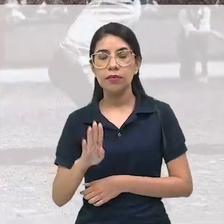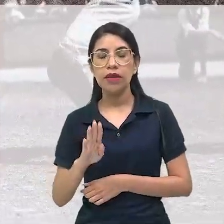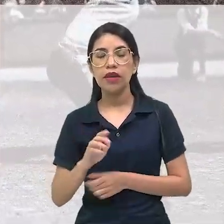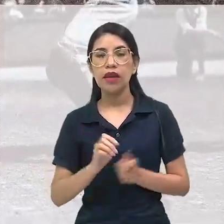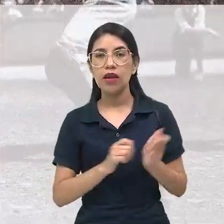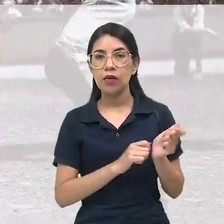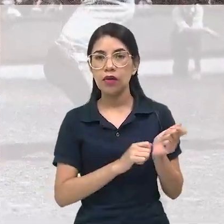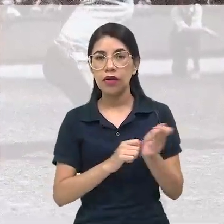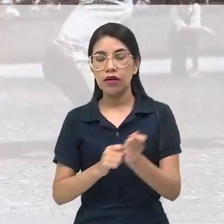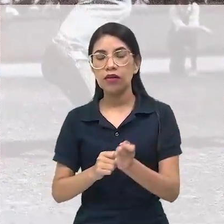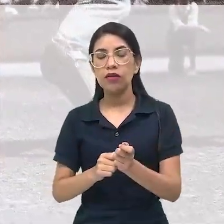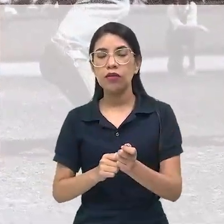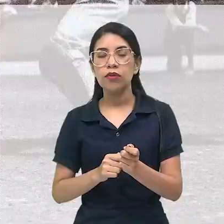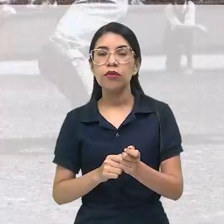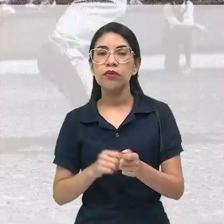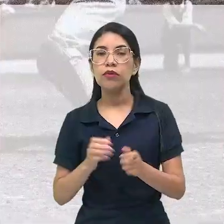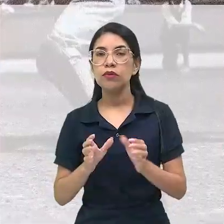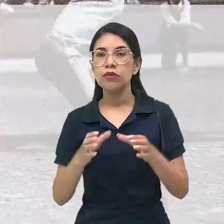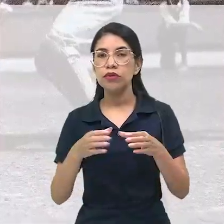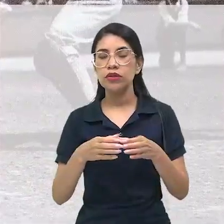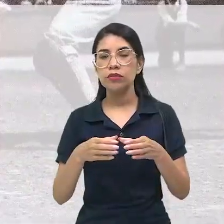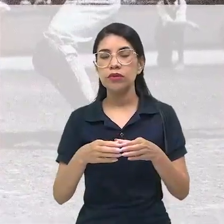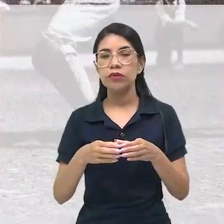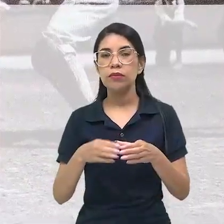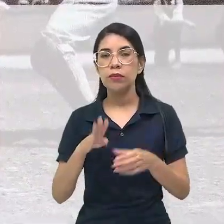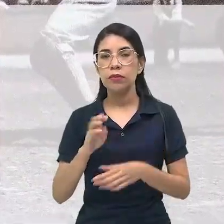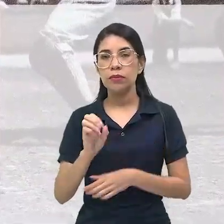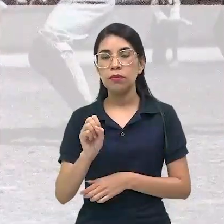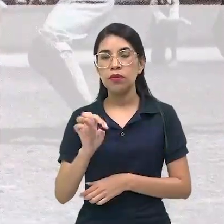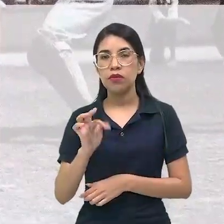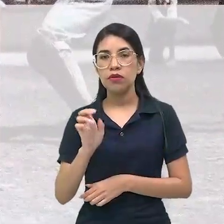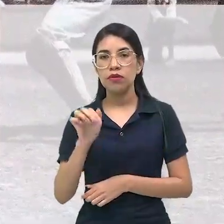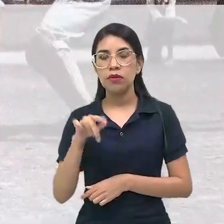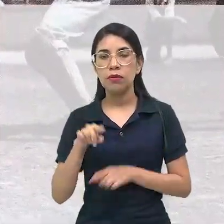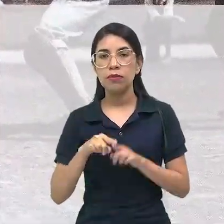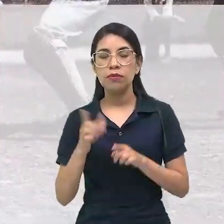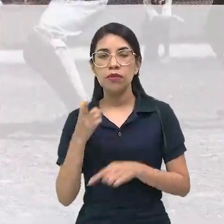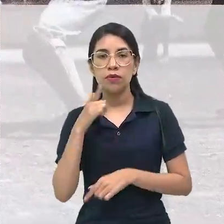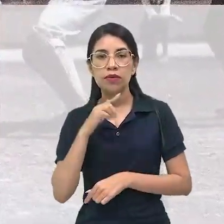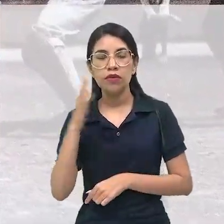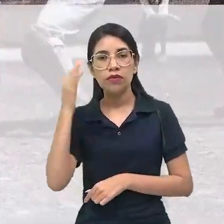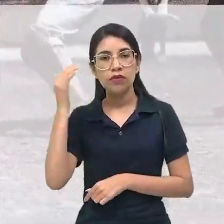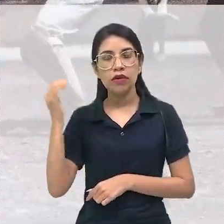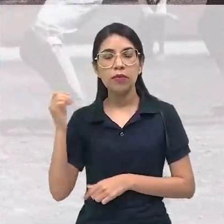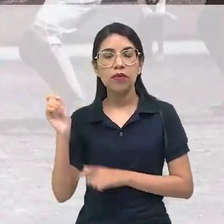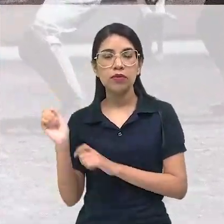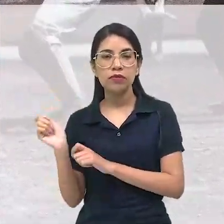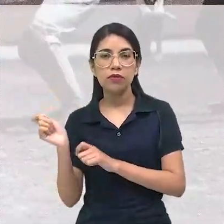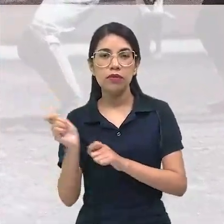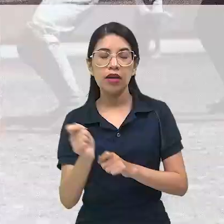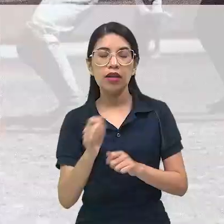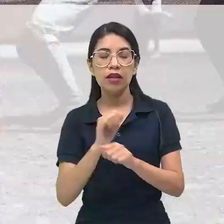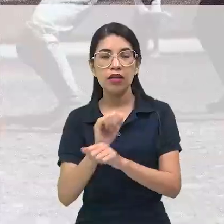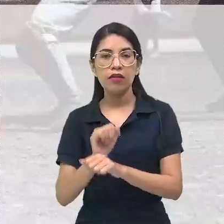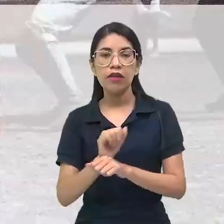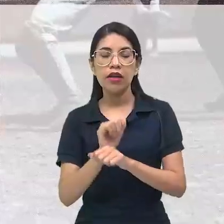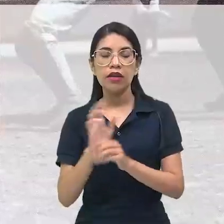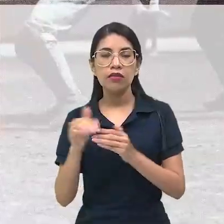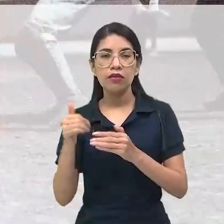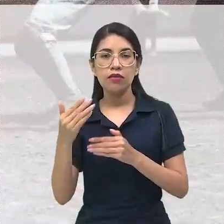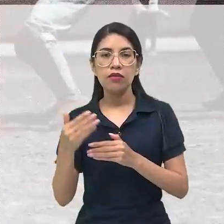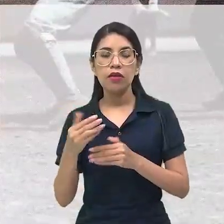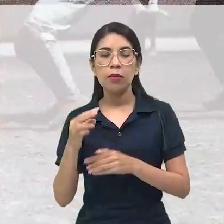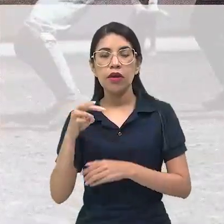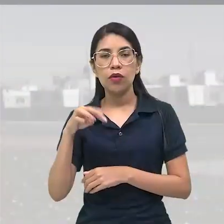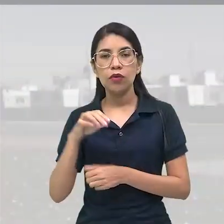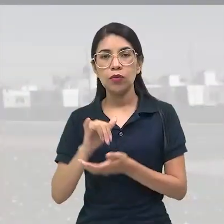canhoto, jogando pelo Boston Red Sox, mas atingiu fama como rebatedor, jogando como defensor externo pelo New